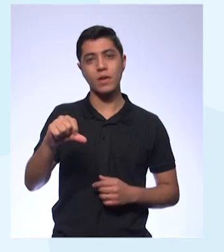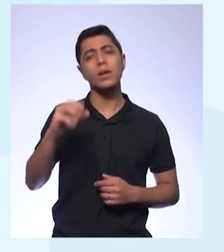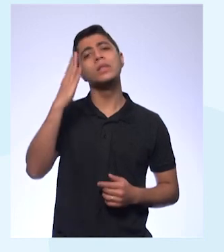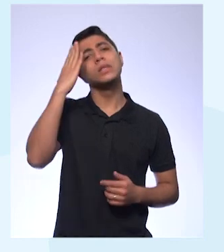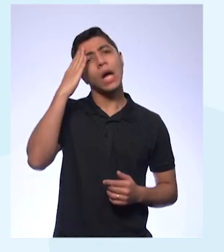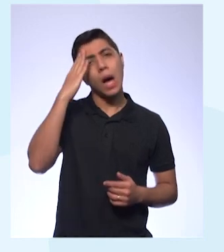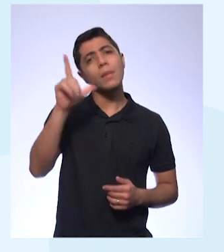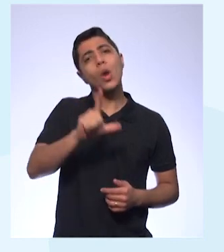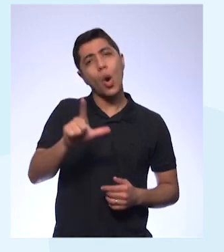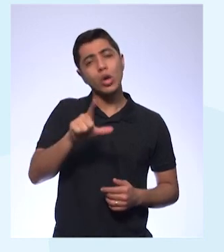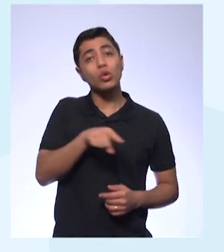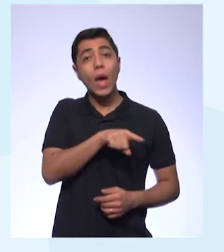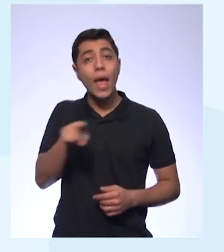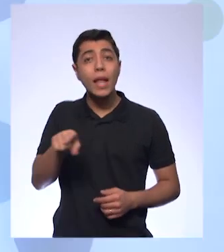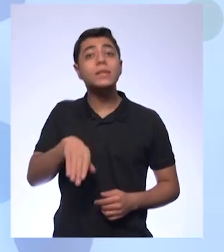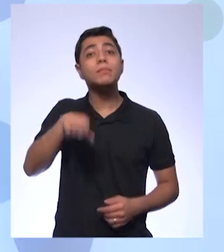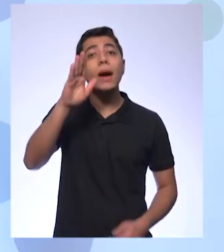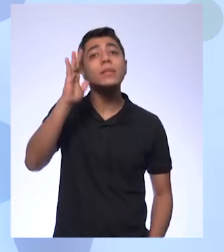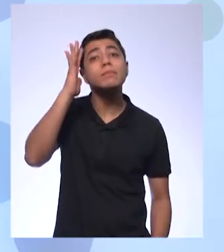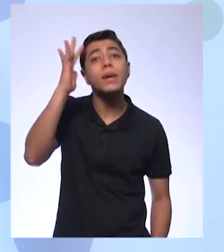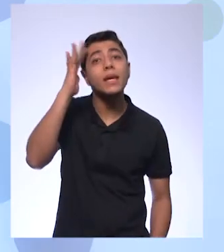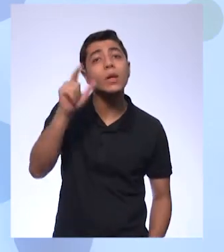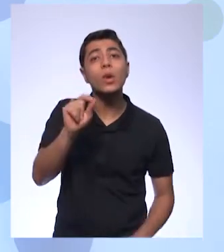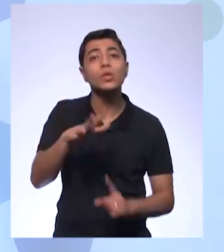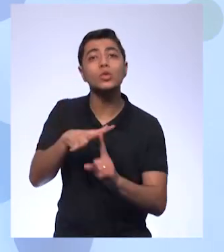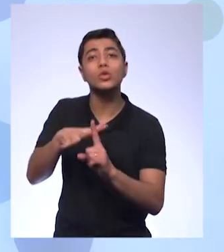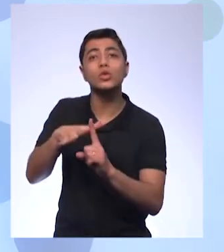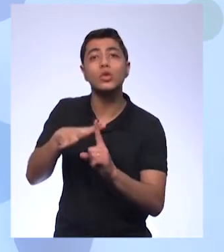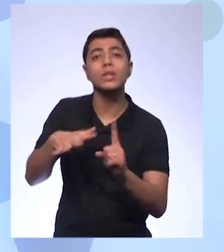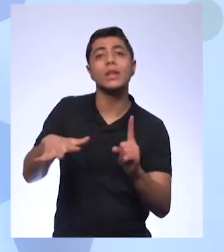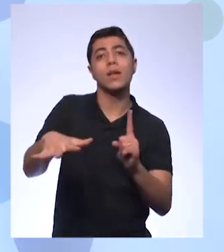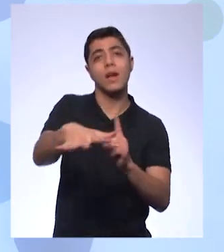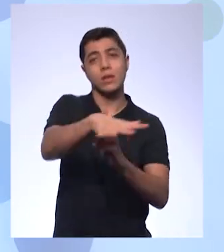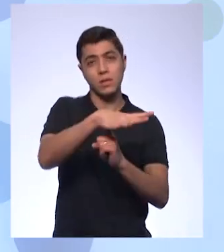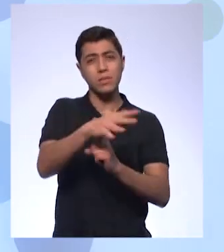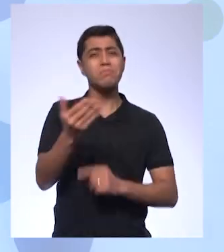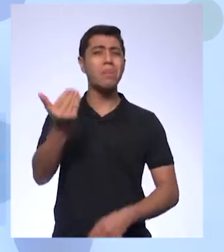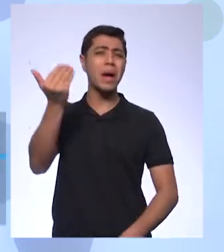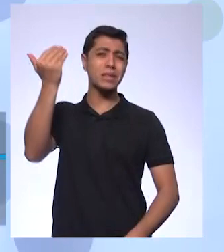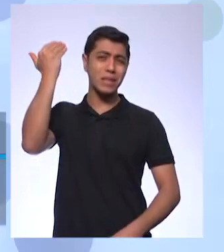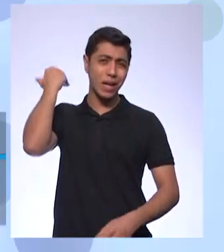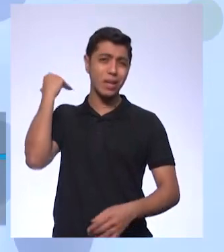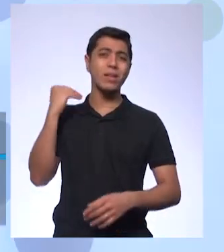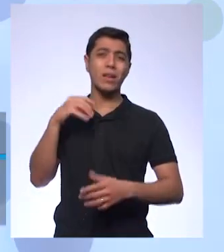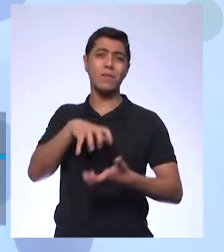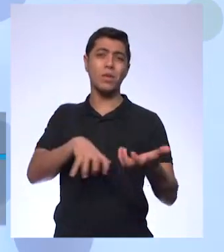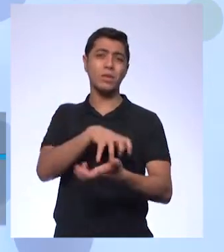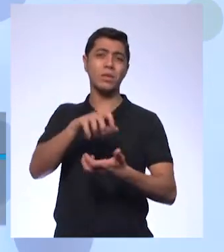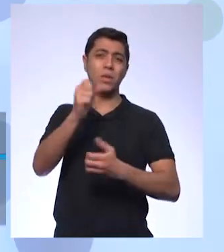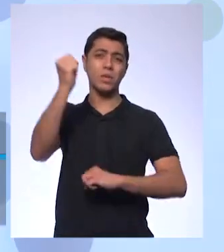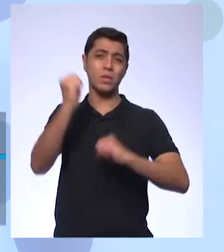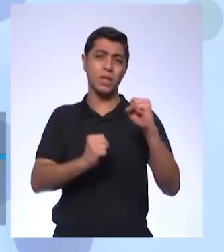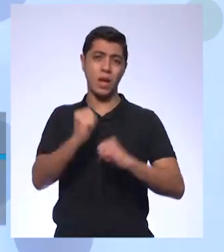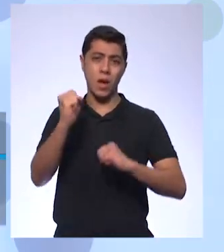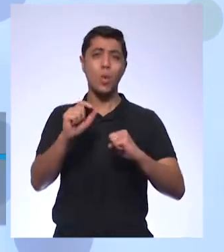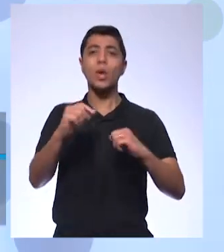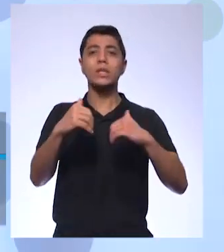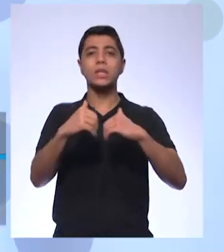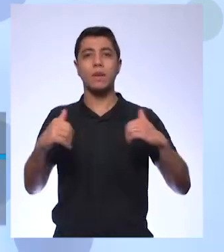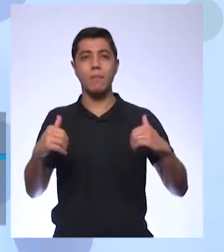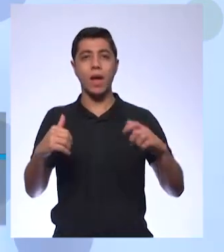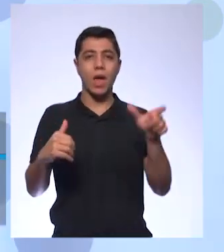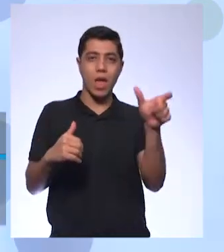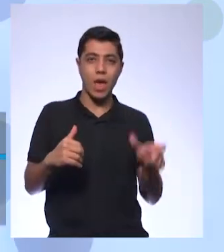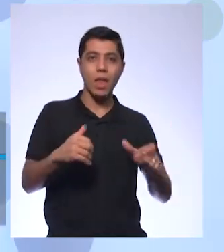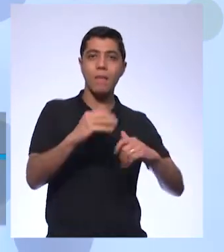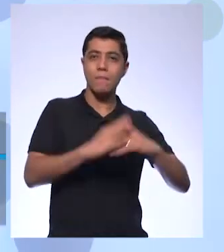mais pensando na sociedade que resultou da Revolução Industrial, na questão dessa separação entre força de trabalho